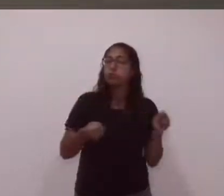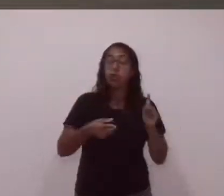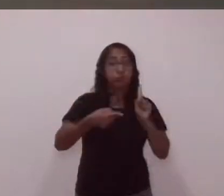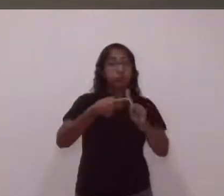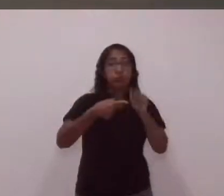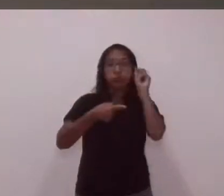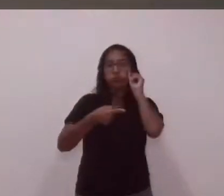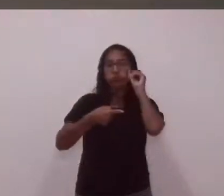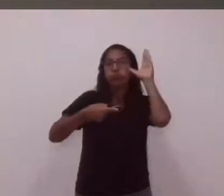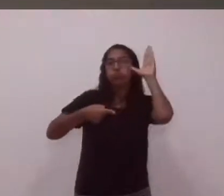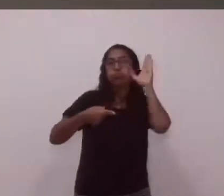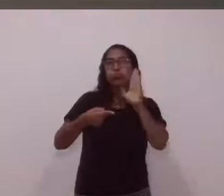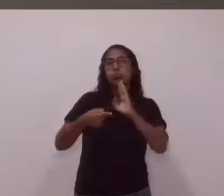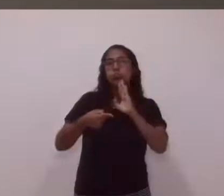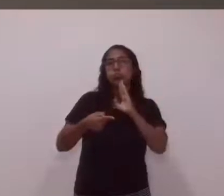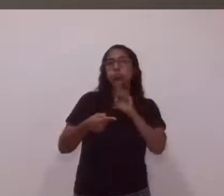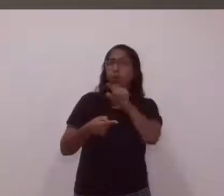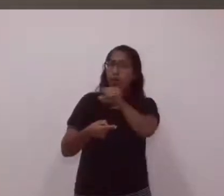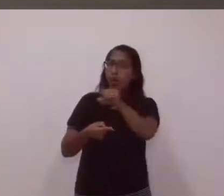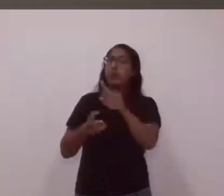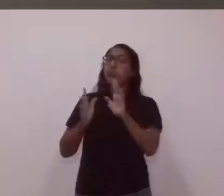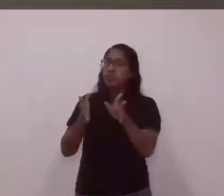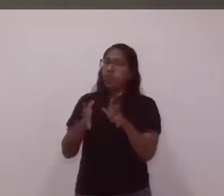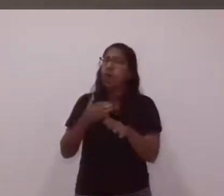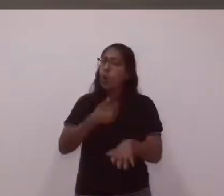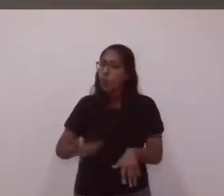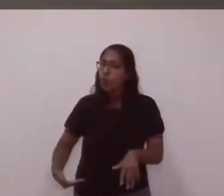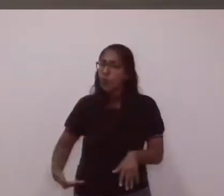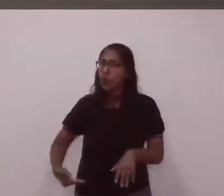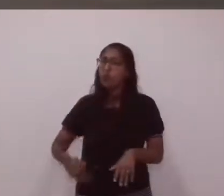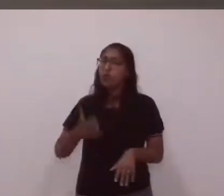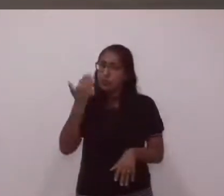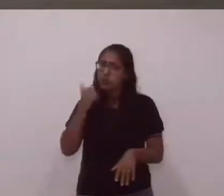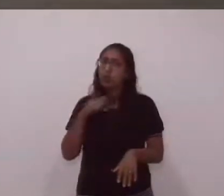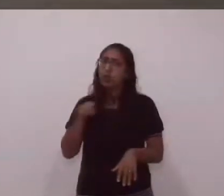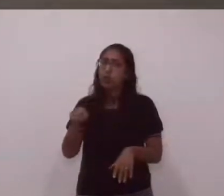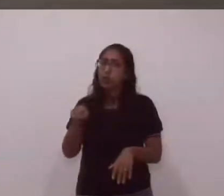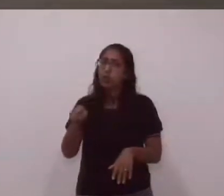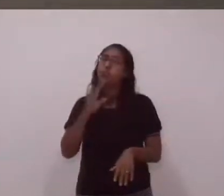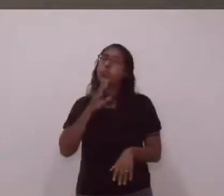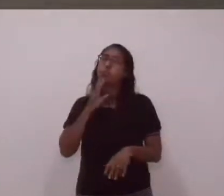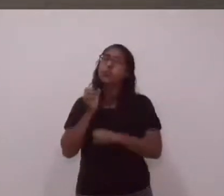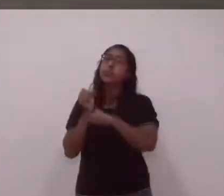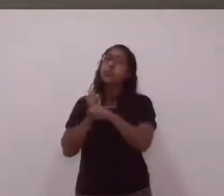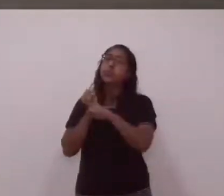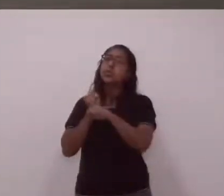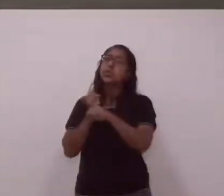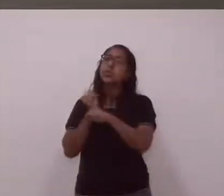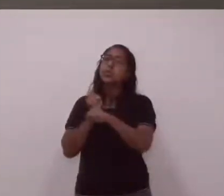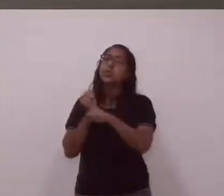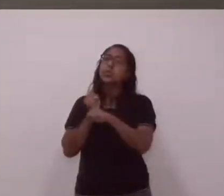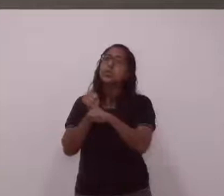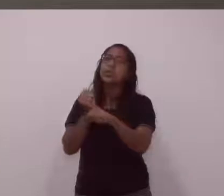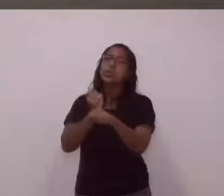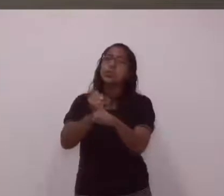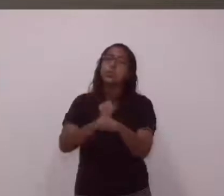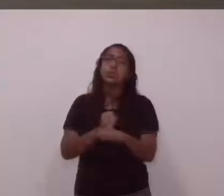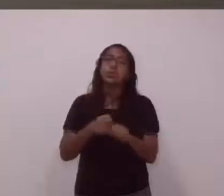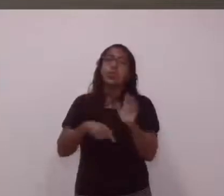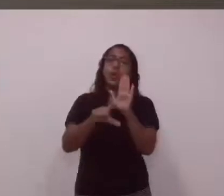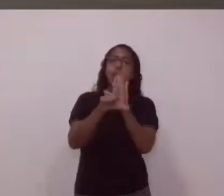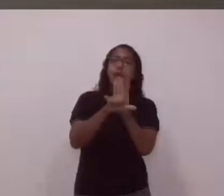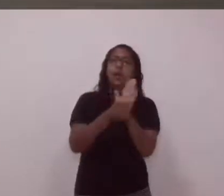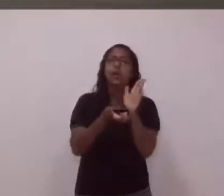óbvio que esse governo já tem foi muito bem dito pelo ministério público conhecimento de anos do poder legislativo e do poder